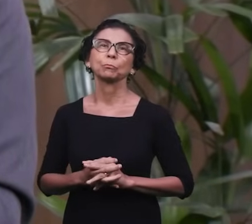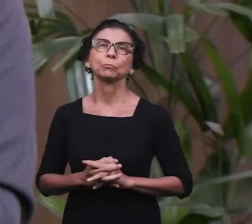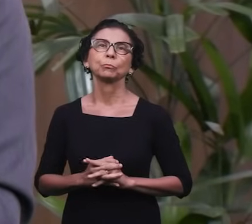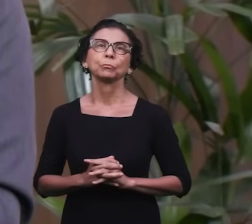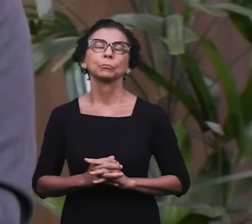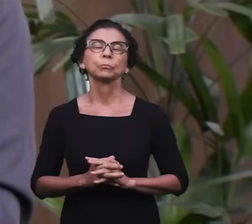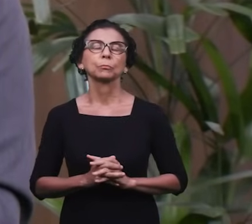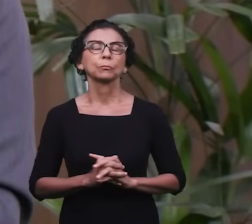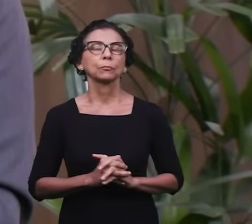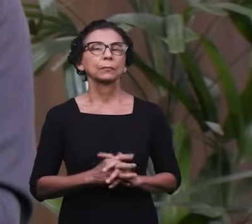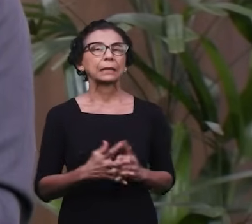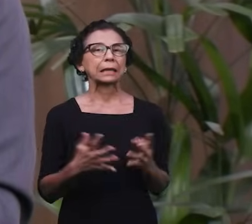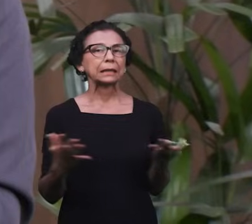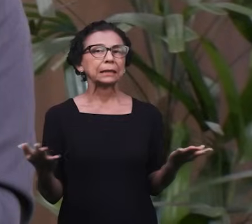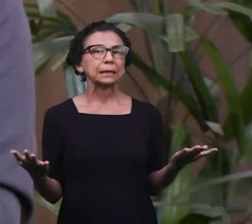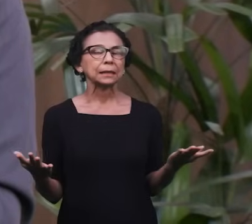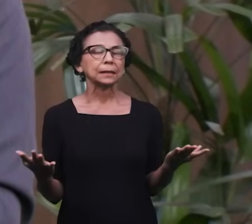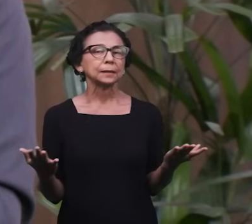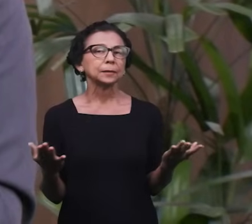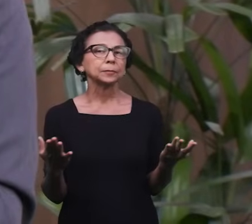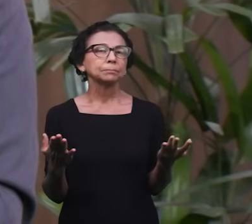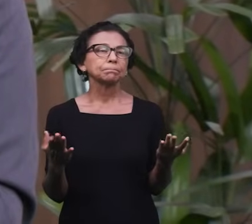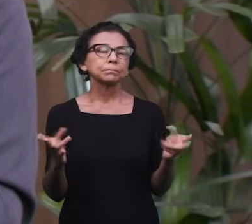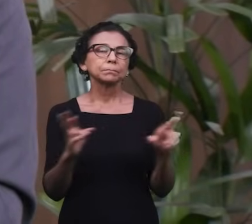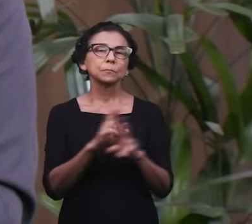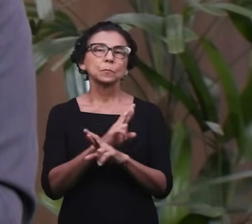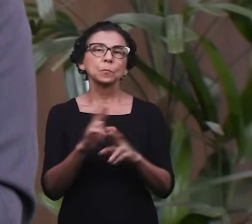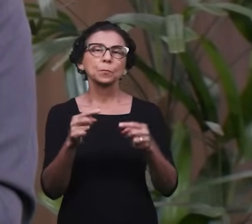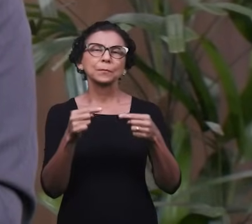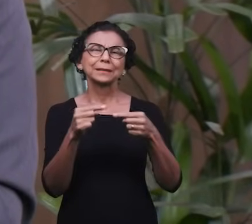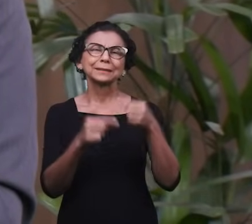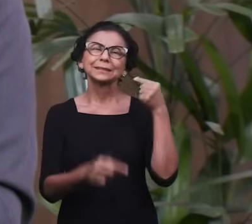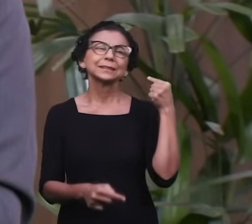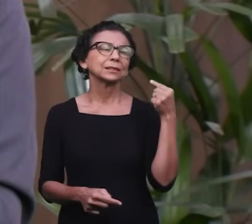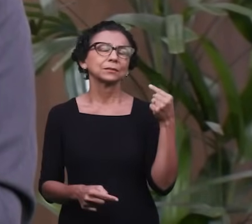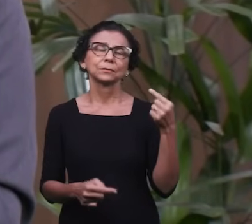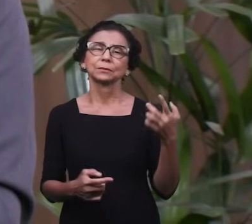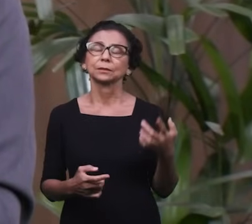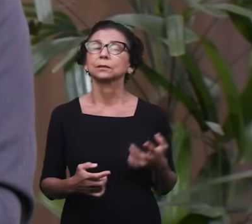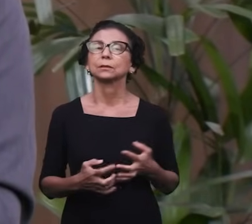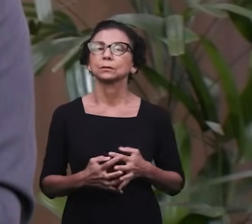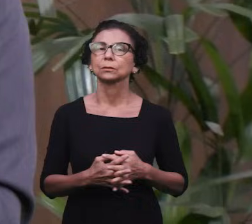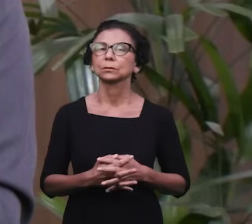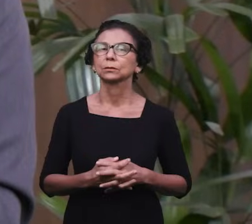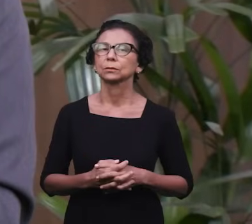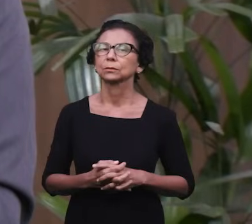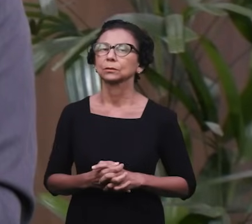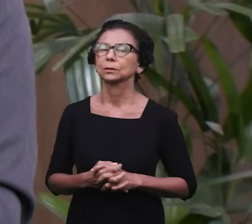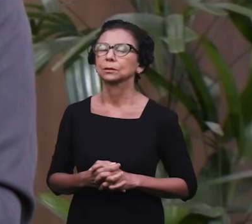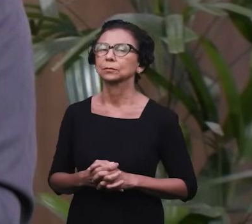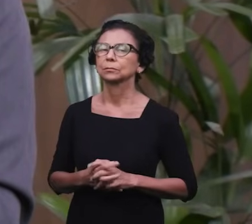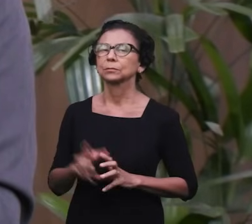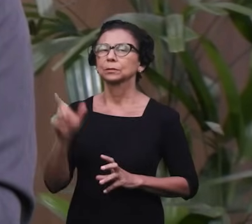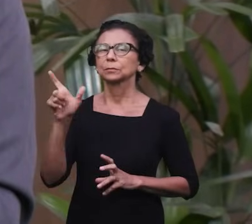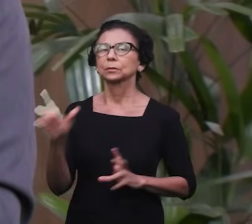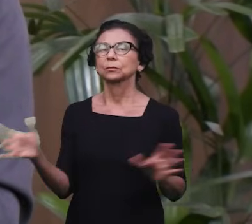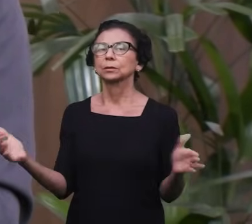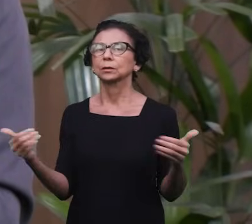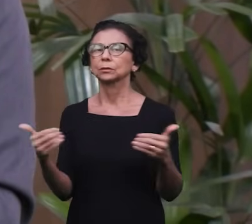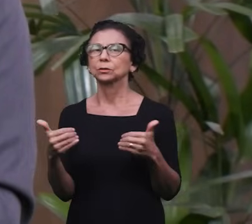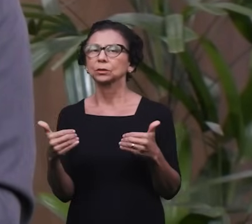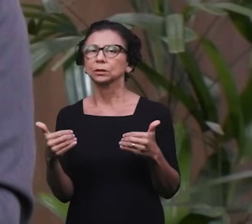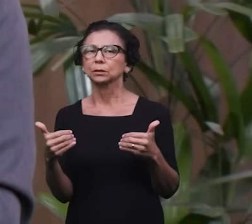aos desafios, né? Quais os desafios assim enfrentados pelos autistas na questão da